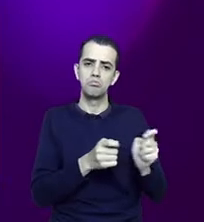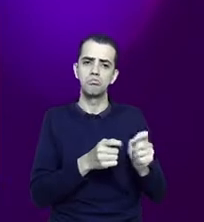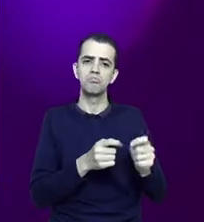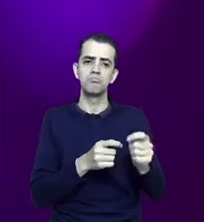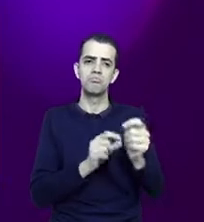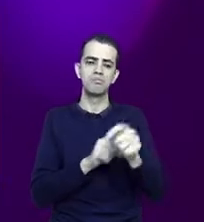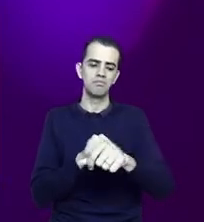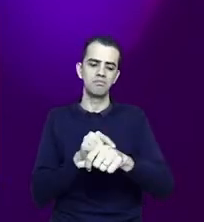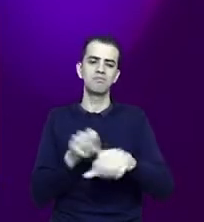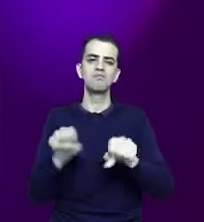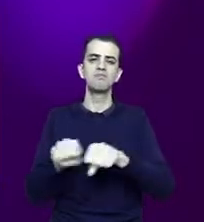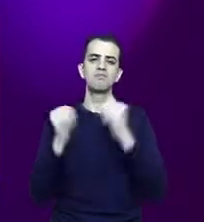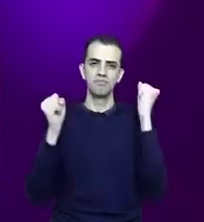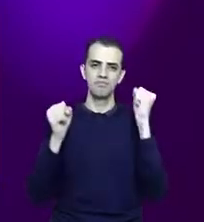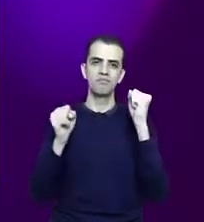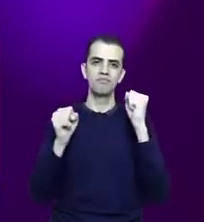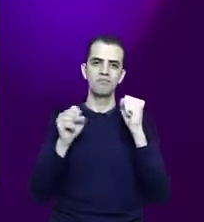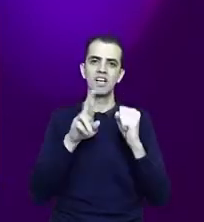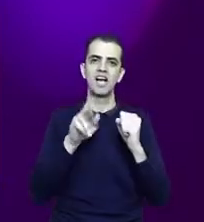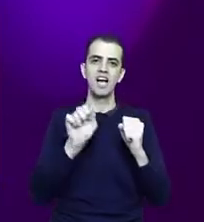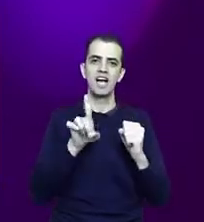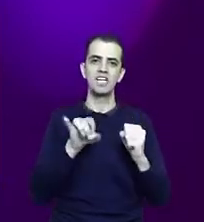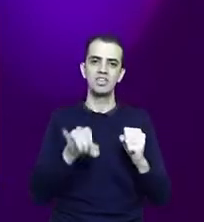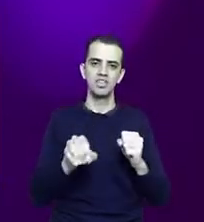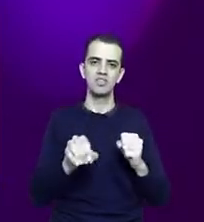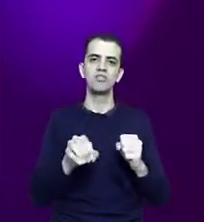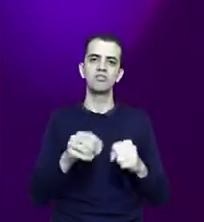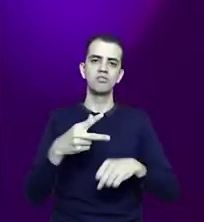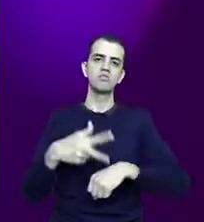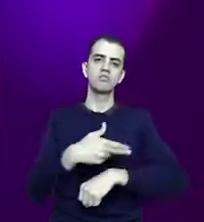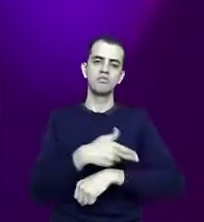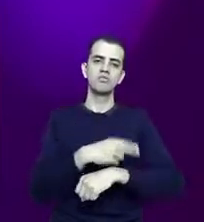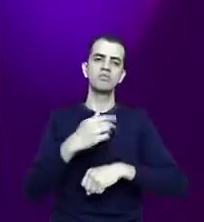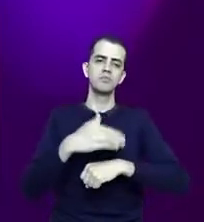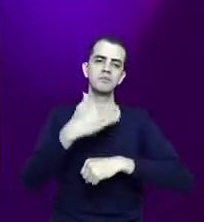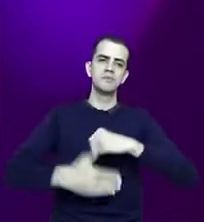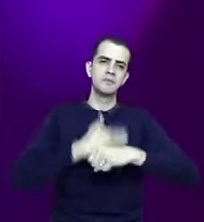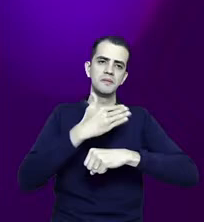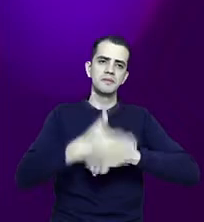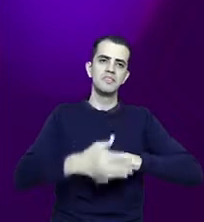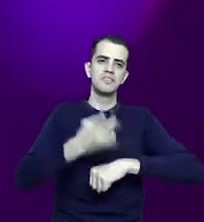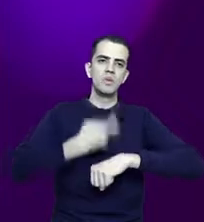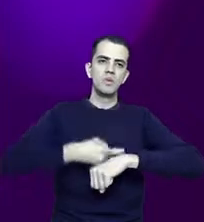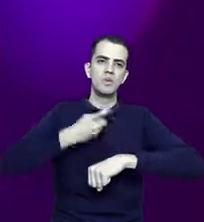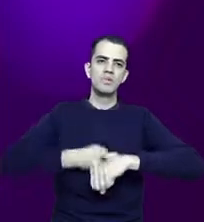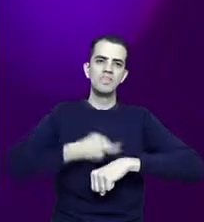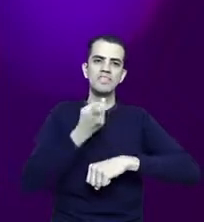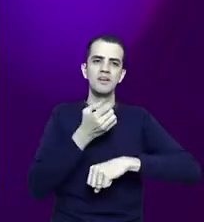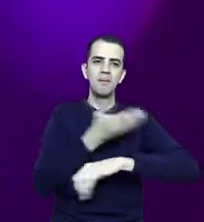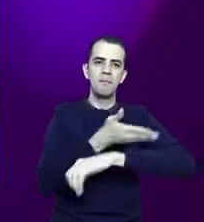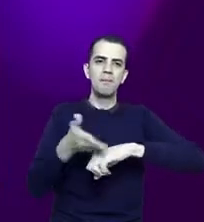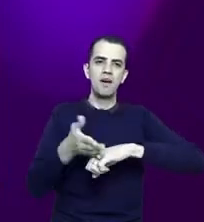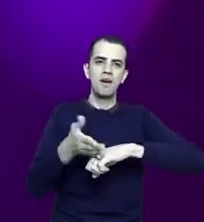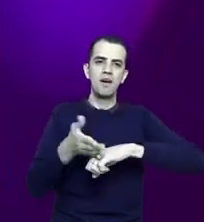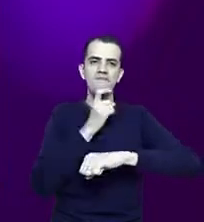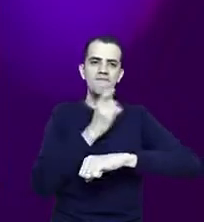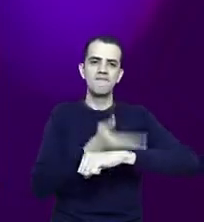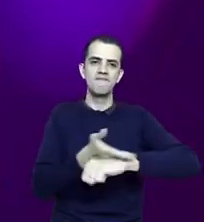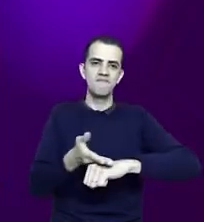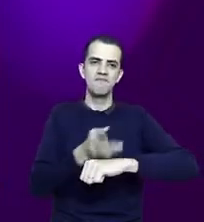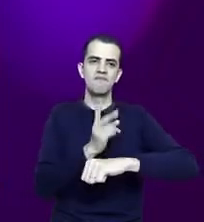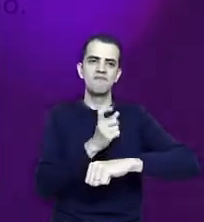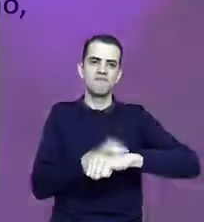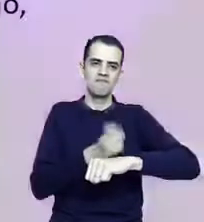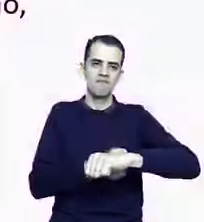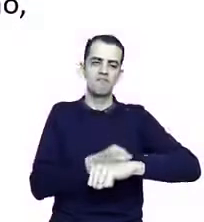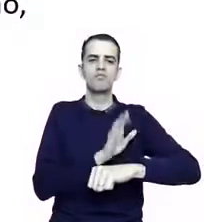distal, foi submetido a uma redução incruenta e imobilização engessada, que se manteve por 6 semanas. E ao retirar